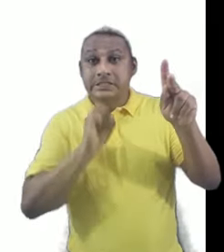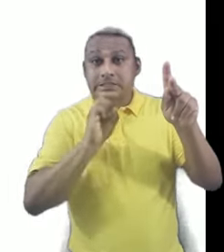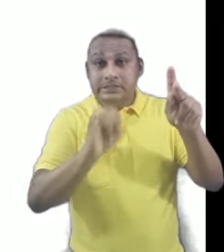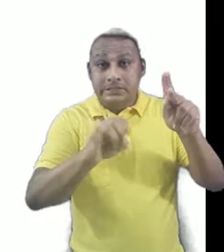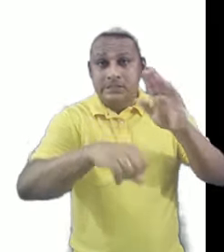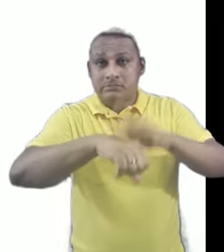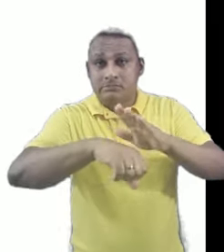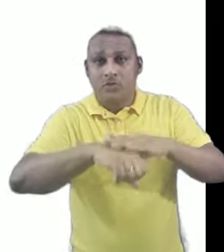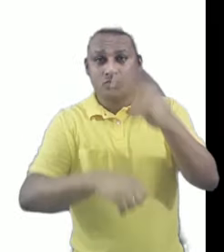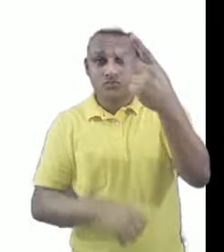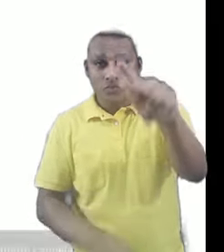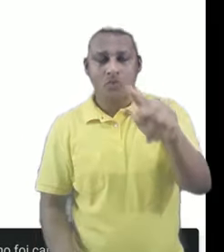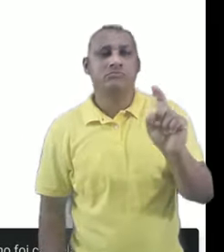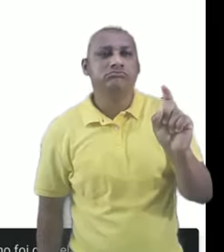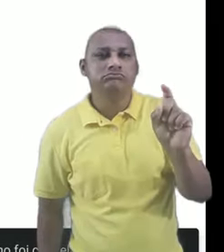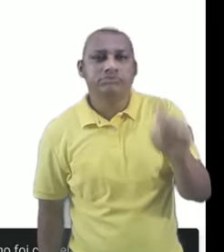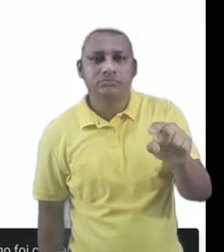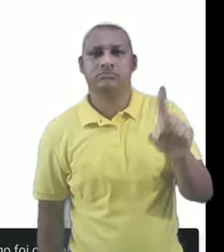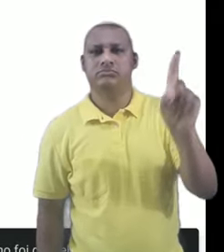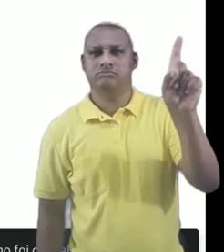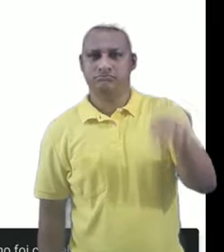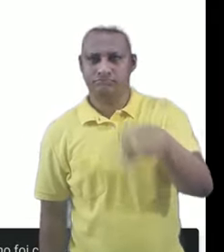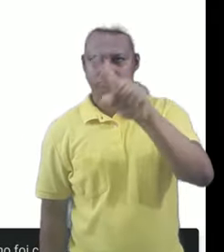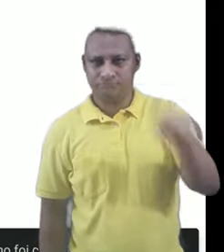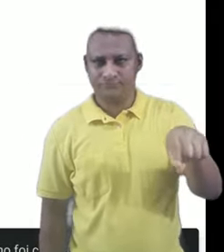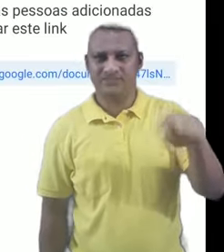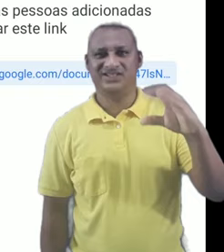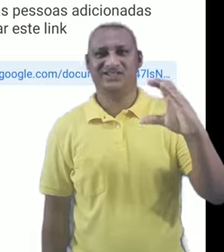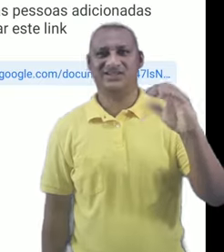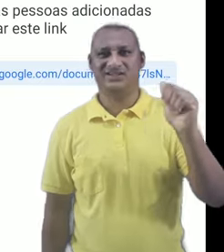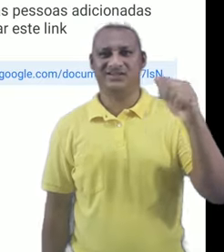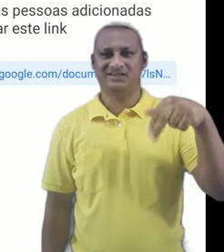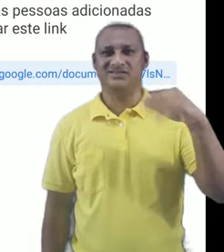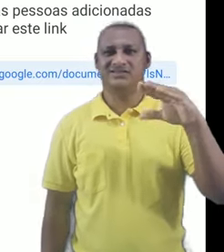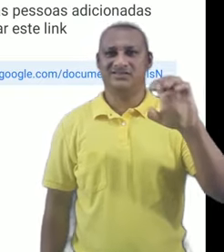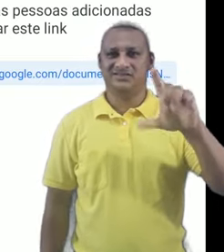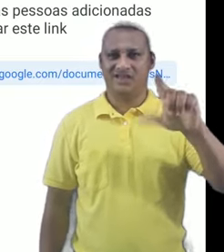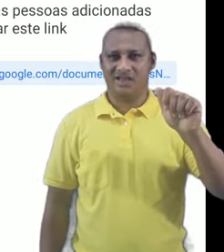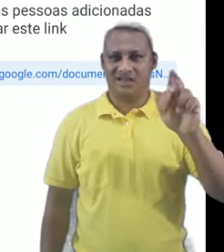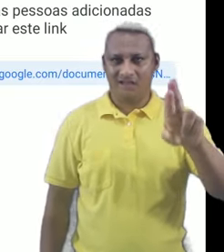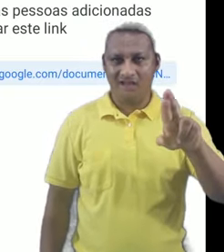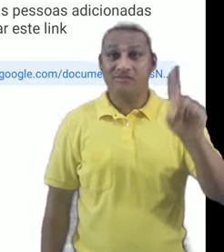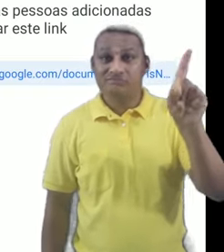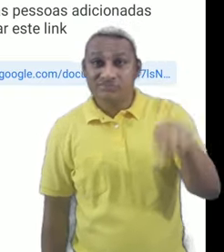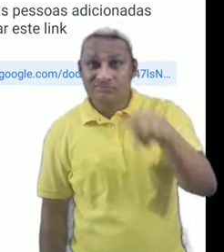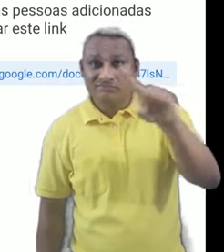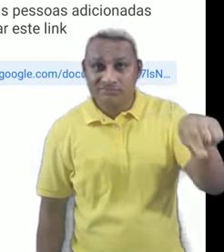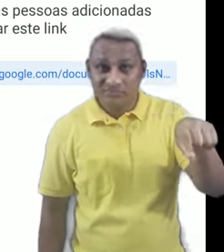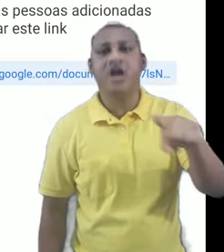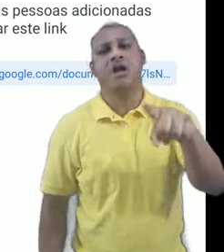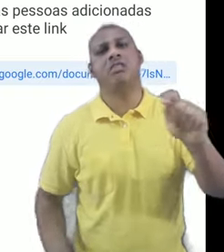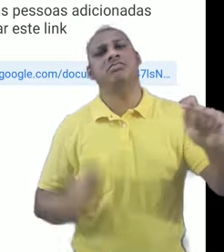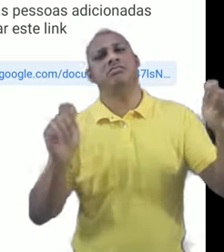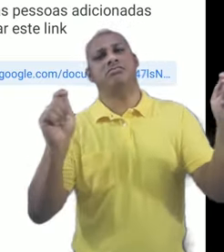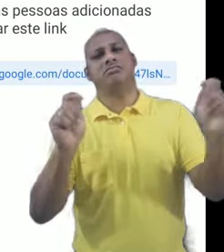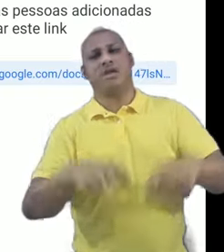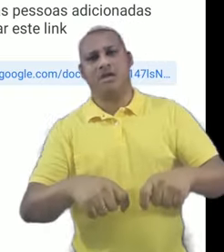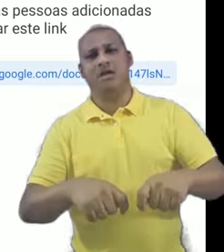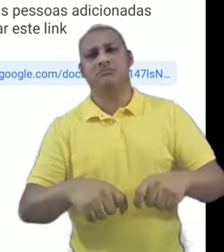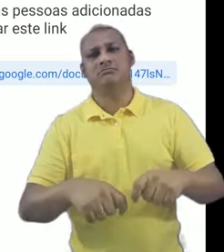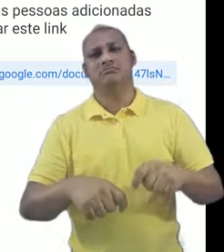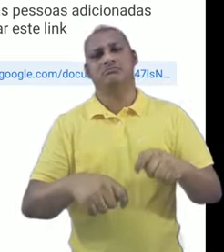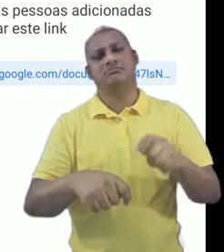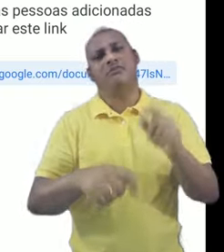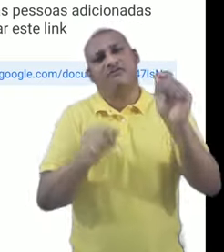atividade, a propriedade dela volta a ser sua. No Drive, você já consegue realizar qualquer tipo de alteração necessária para